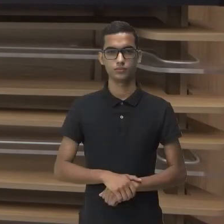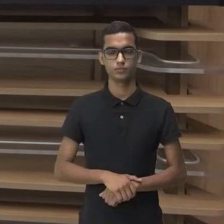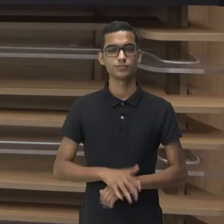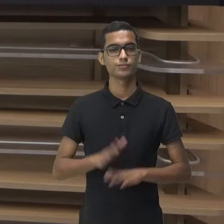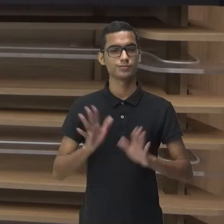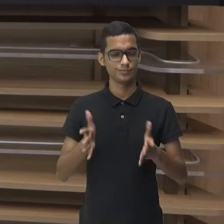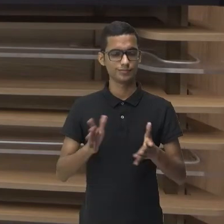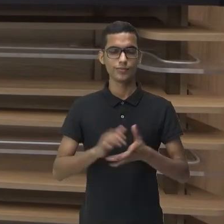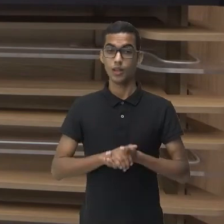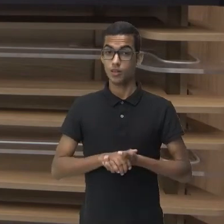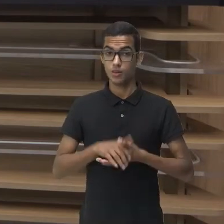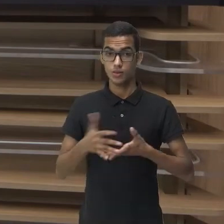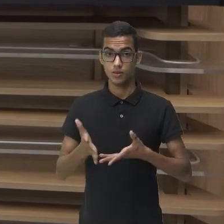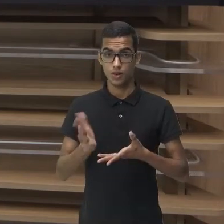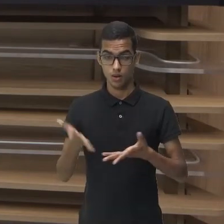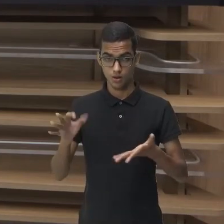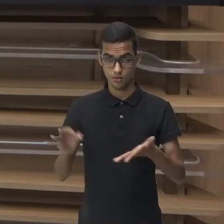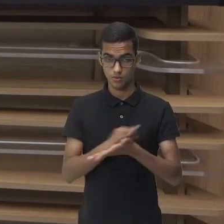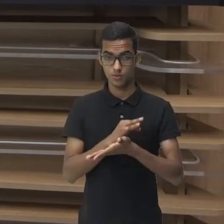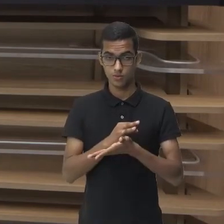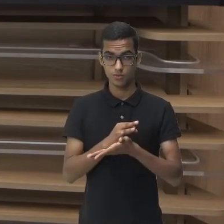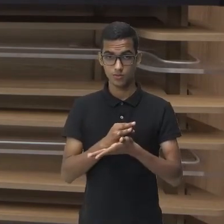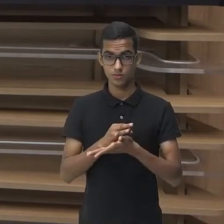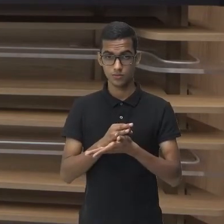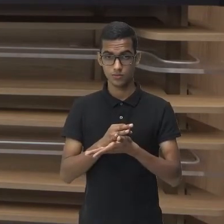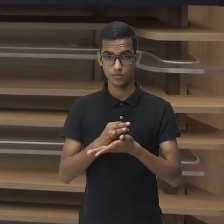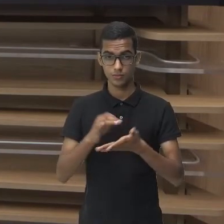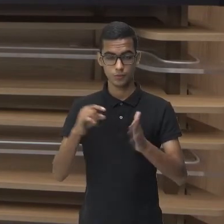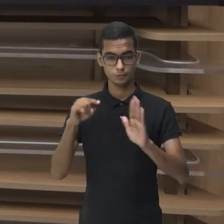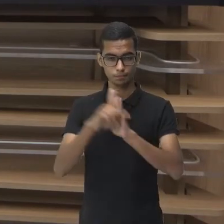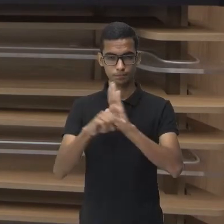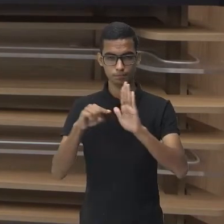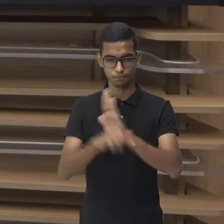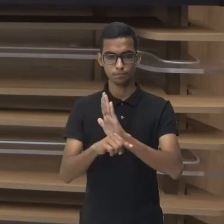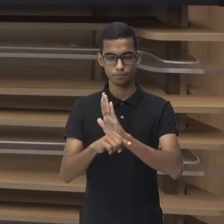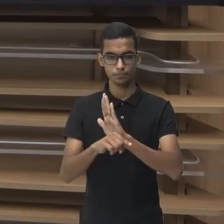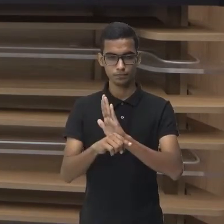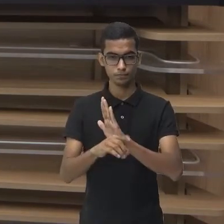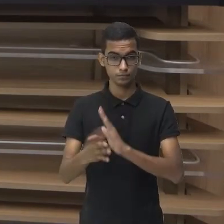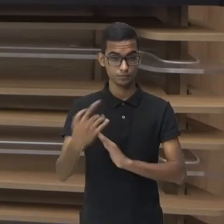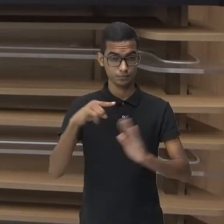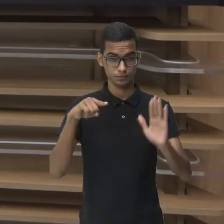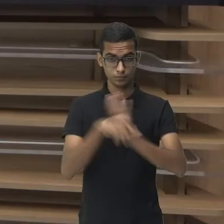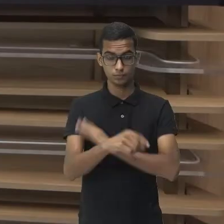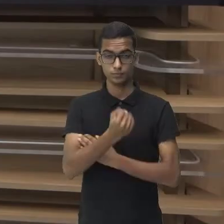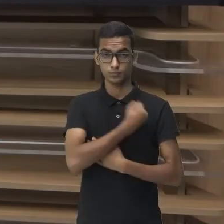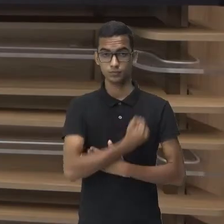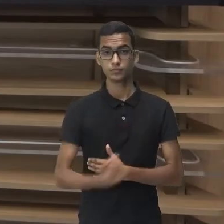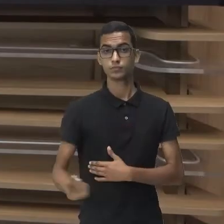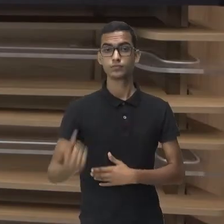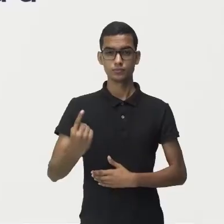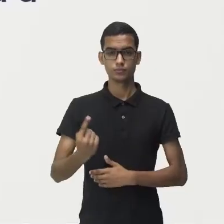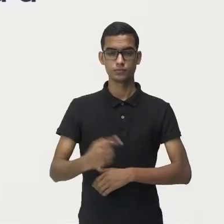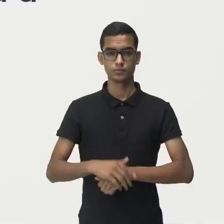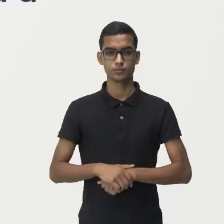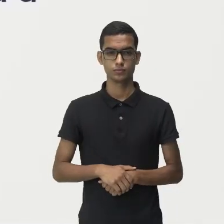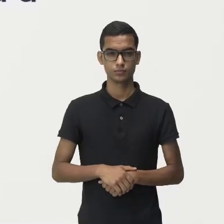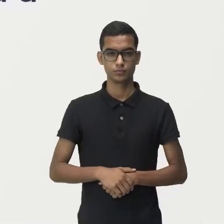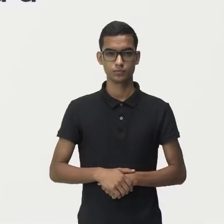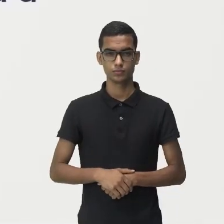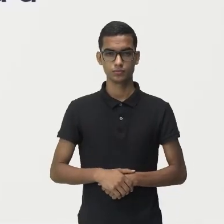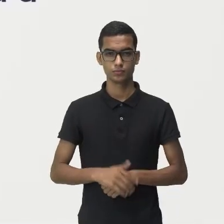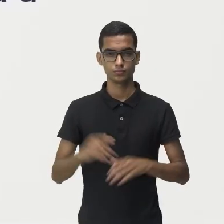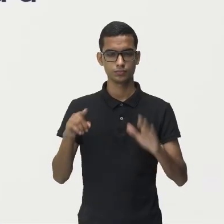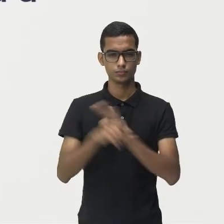É isso aí, pessoal. Então vamos lá corrigir a nossa DLI. Vamos lá para a nossa primeira questão. Nossa